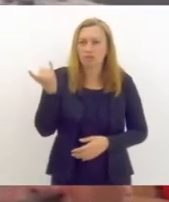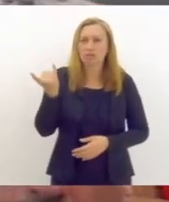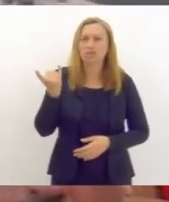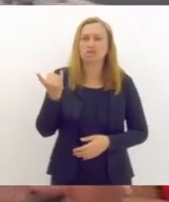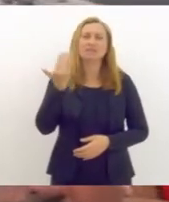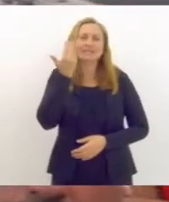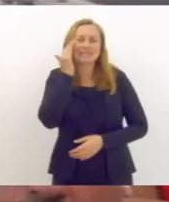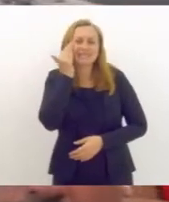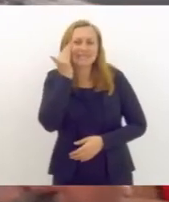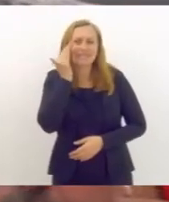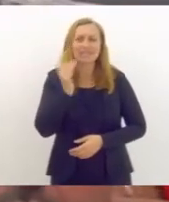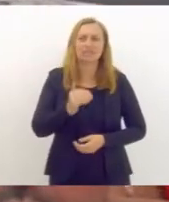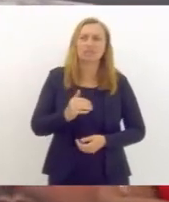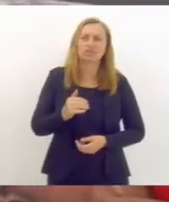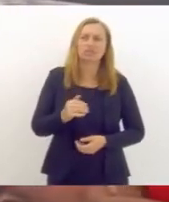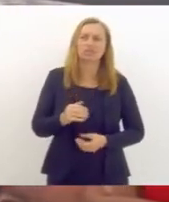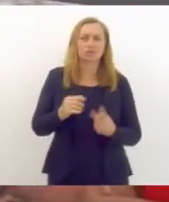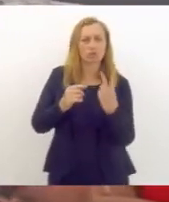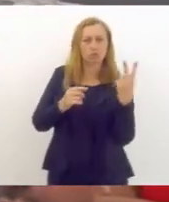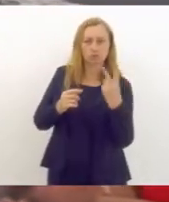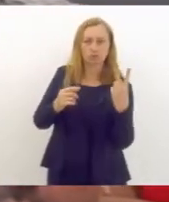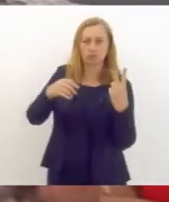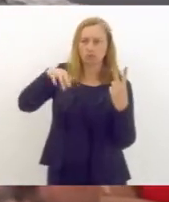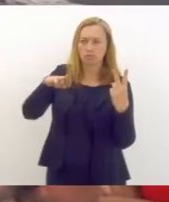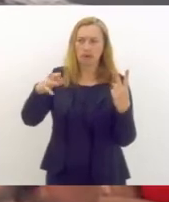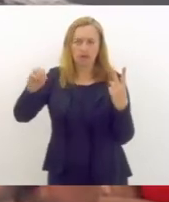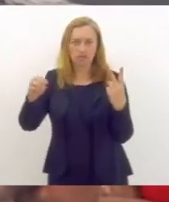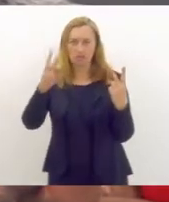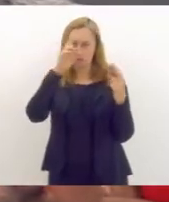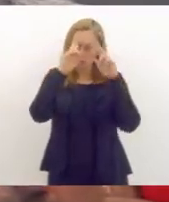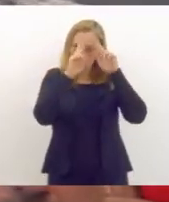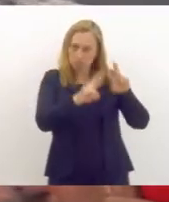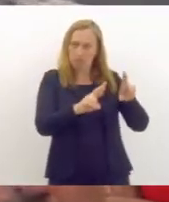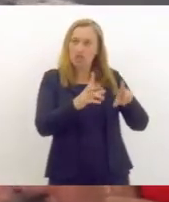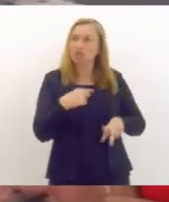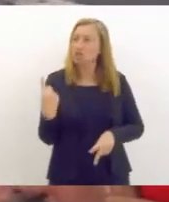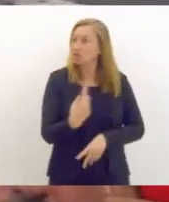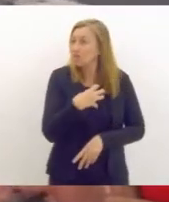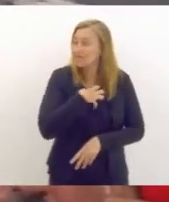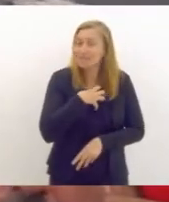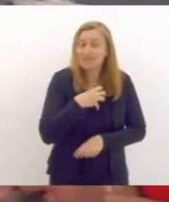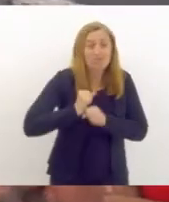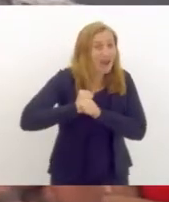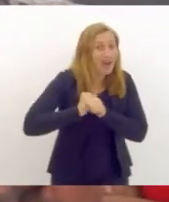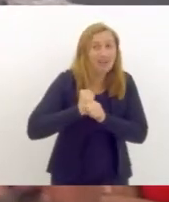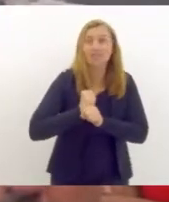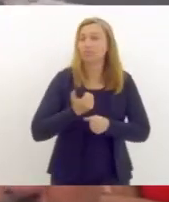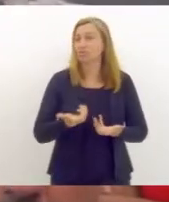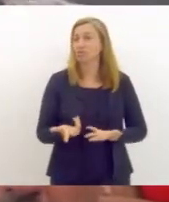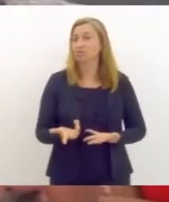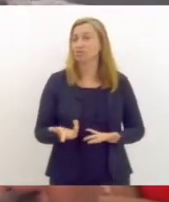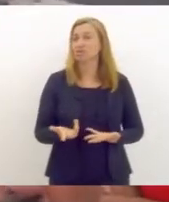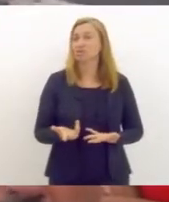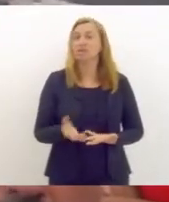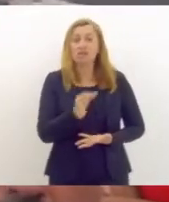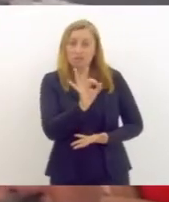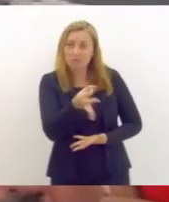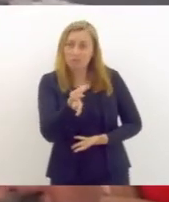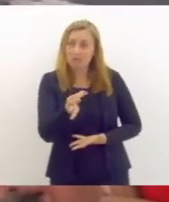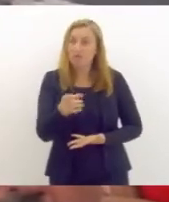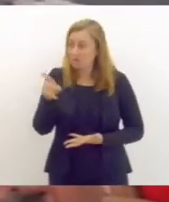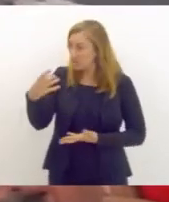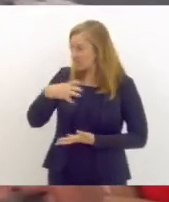entender os dois Março com todo respeito o que nós aqui sentimos há anos perfeito